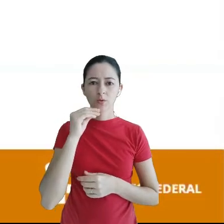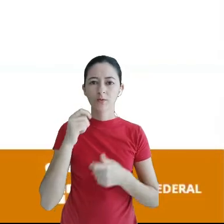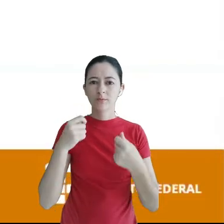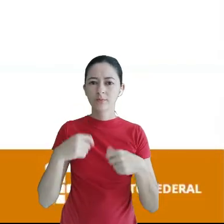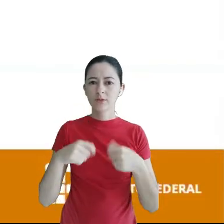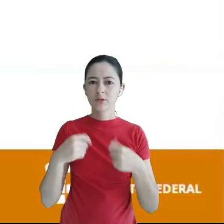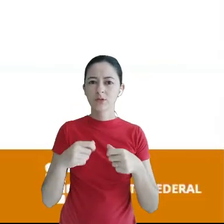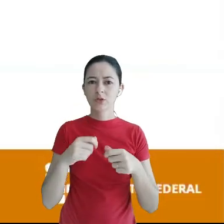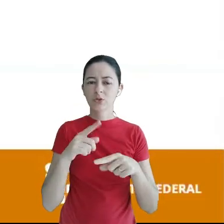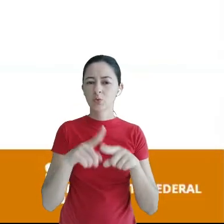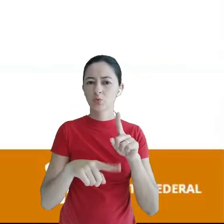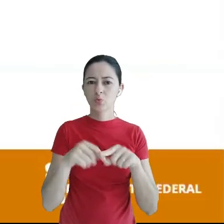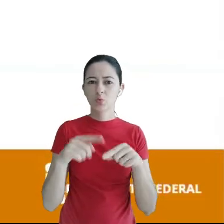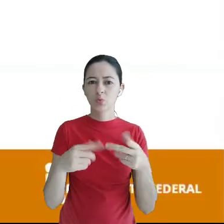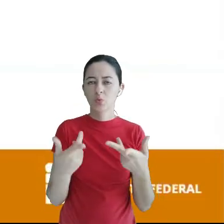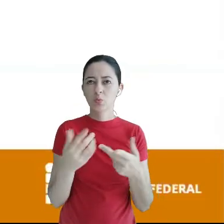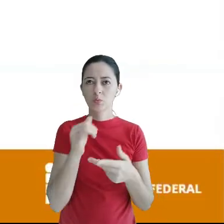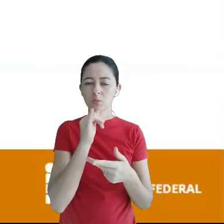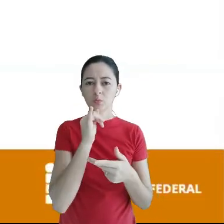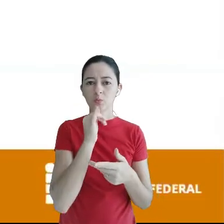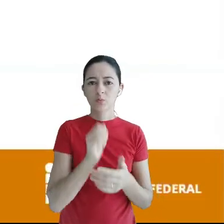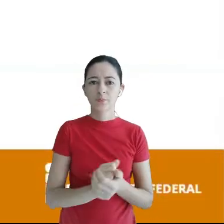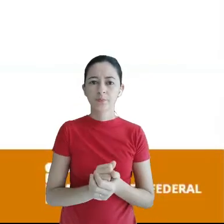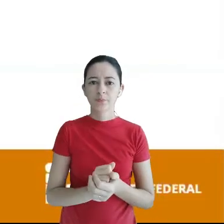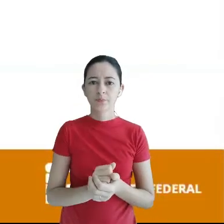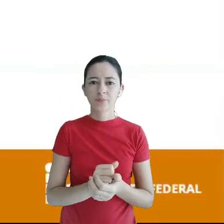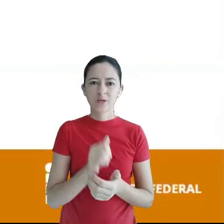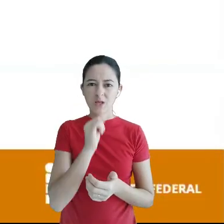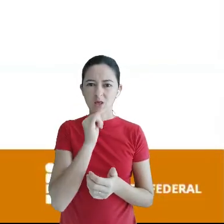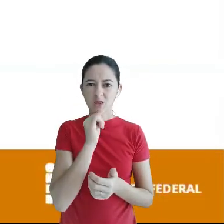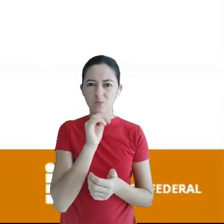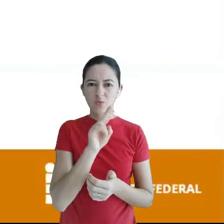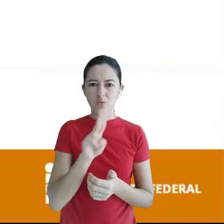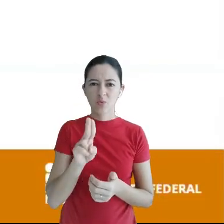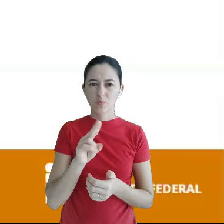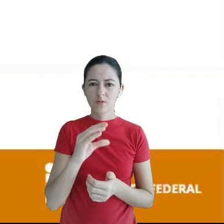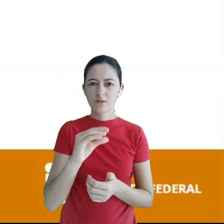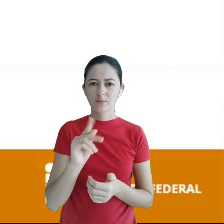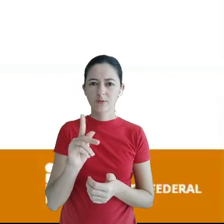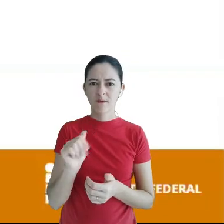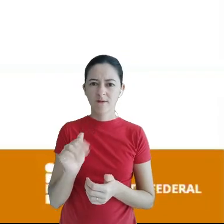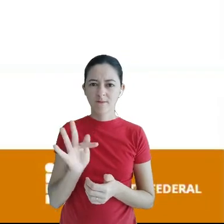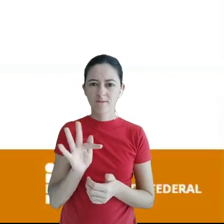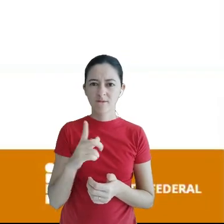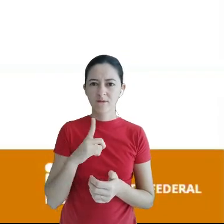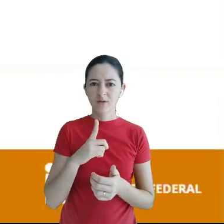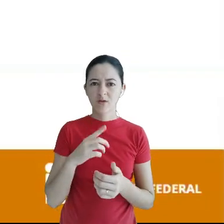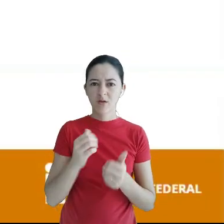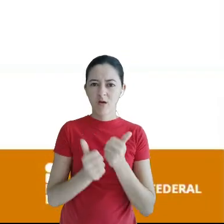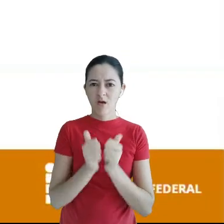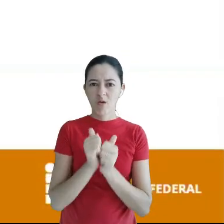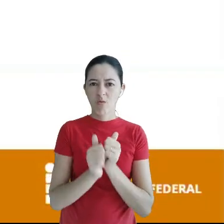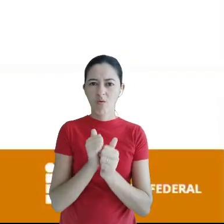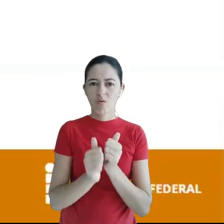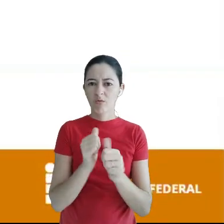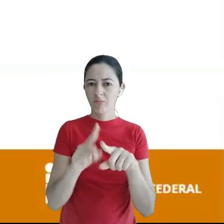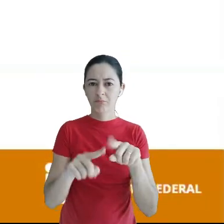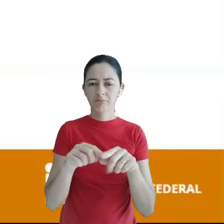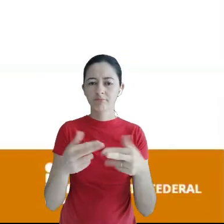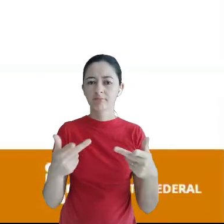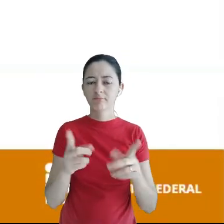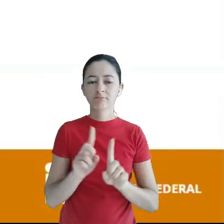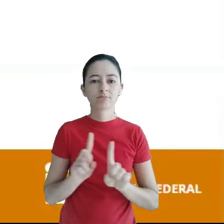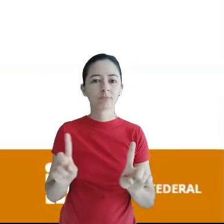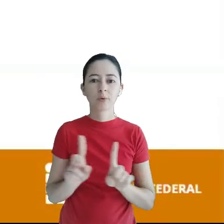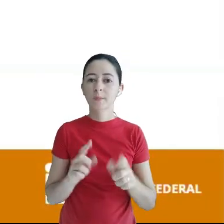característica chamada... Tipo, nome, função CPF e tipo arroz? Não. Tá? Funcionário não precisa de uma